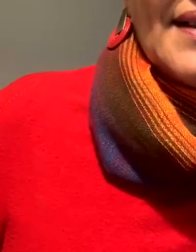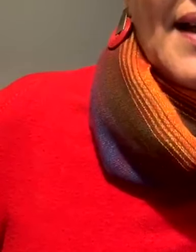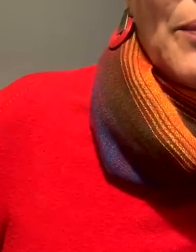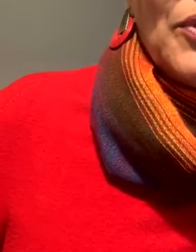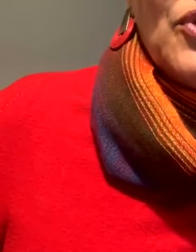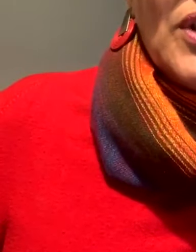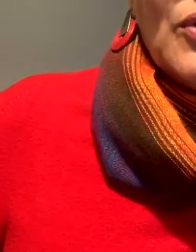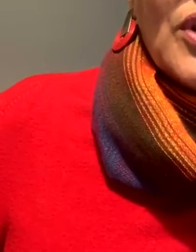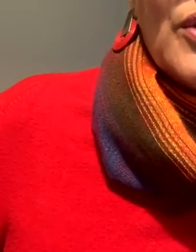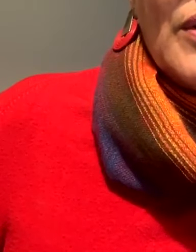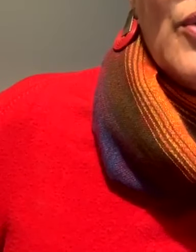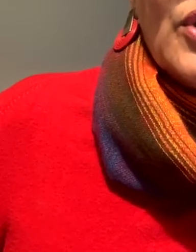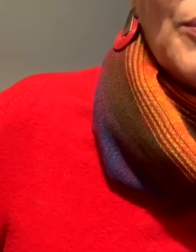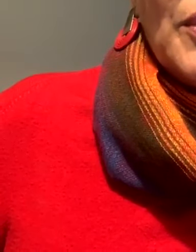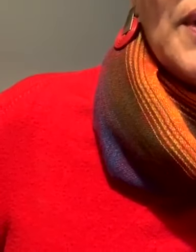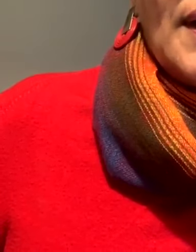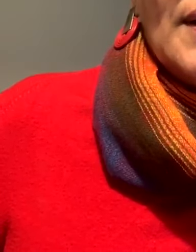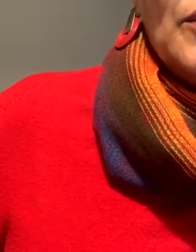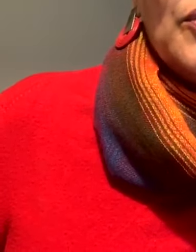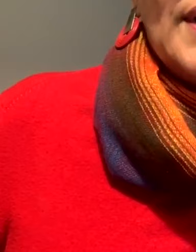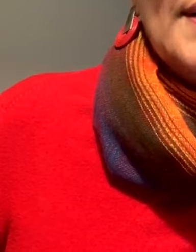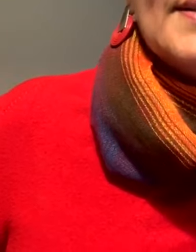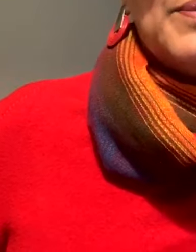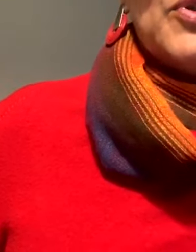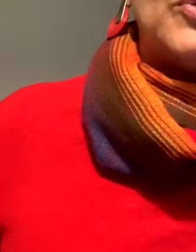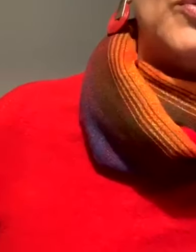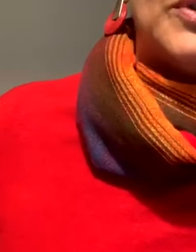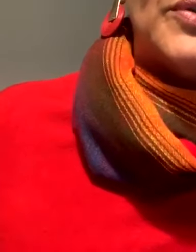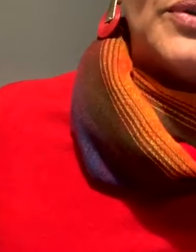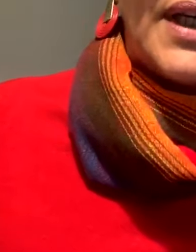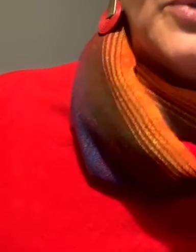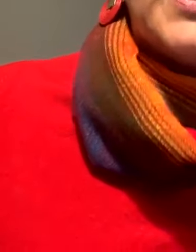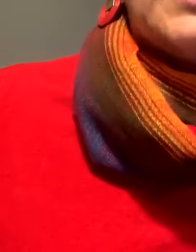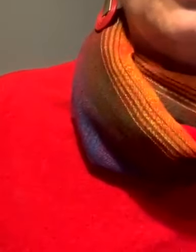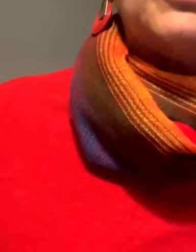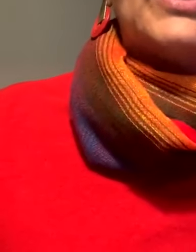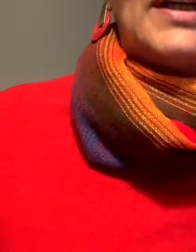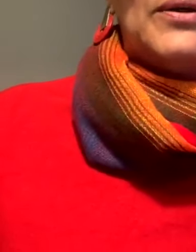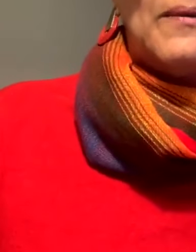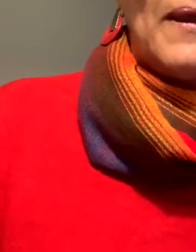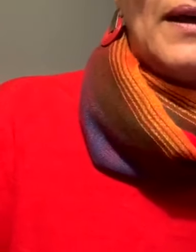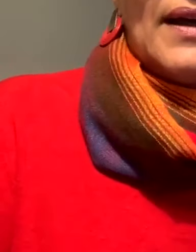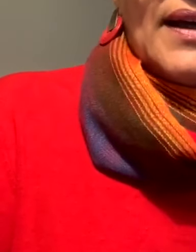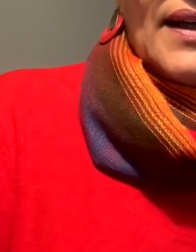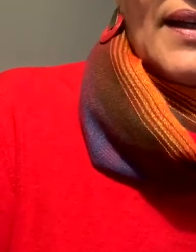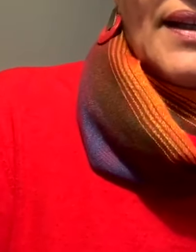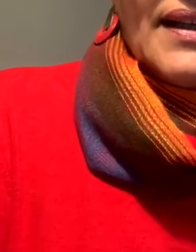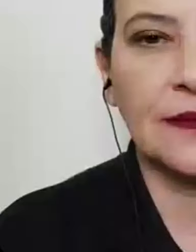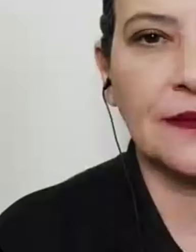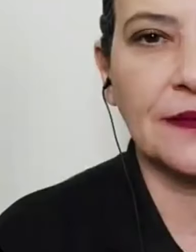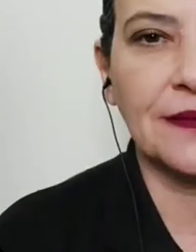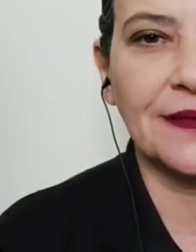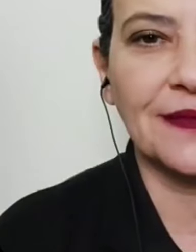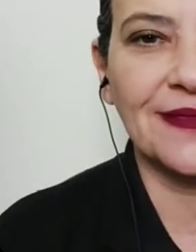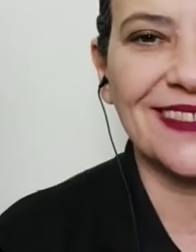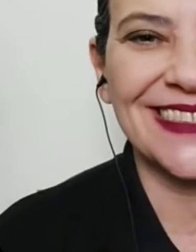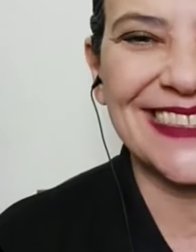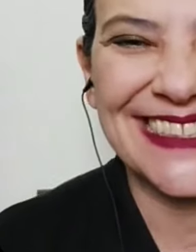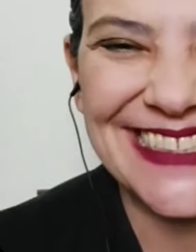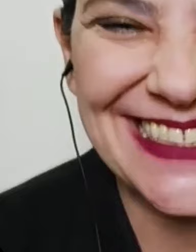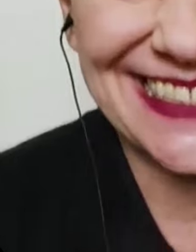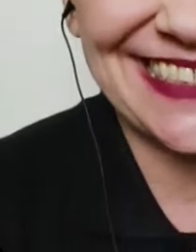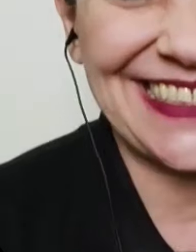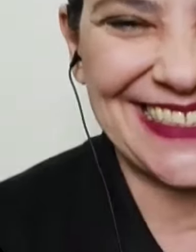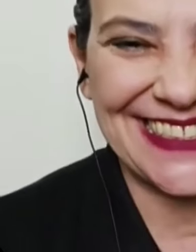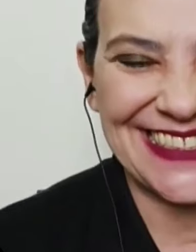Consegue entrar rapidinho, já a gente chama o Leonardo. Eu sou a Denise Peixoto, educadora aqui do museu, e que vou ter